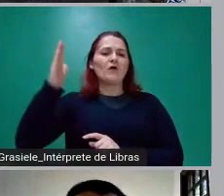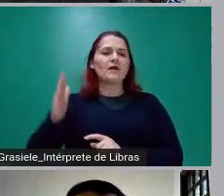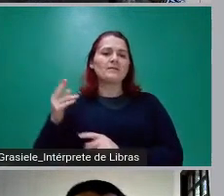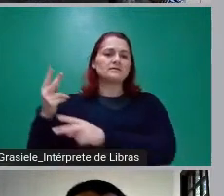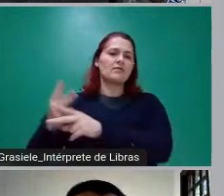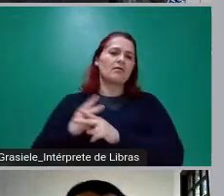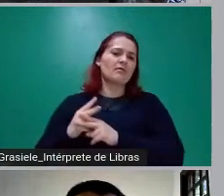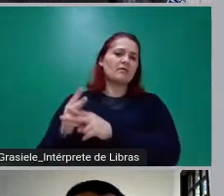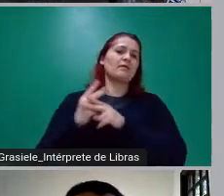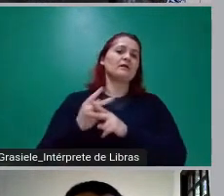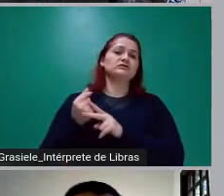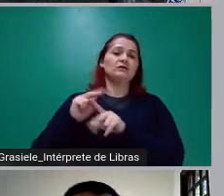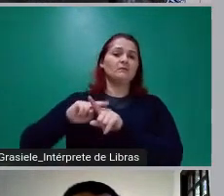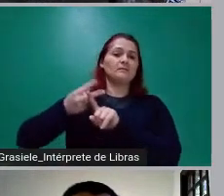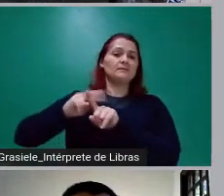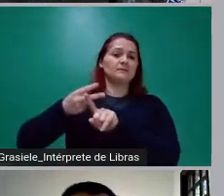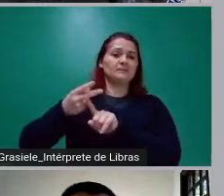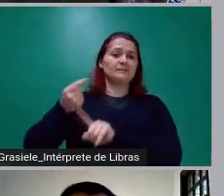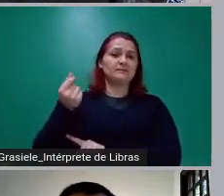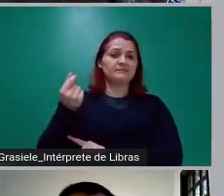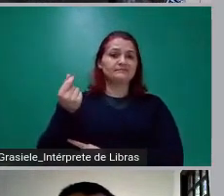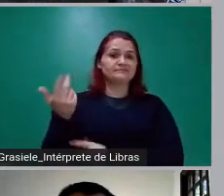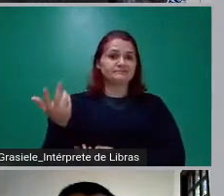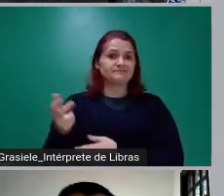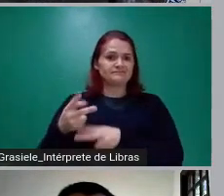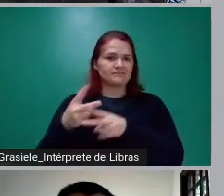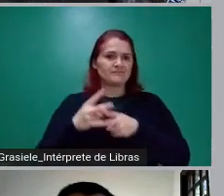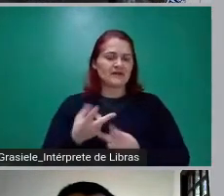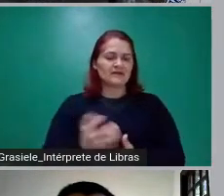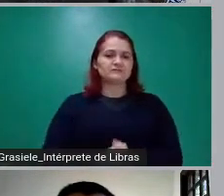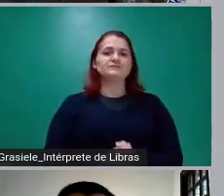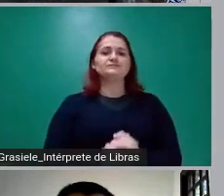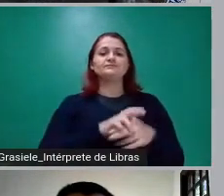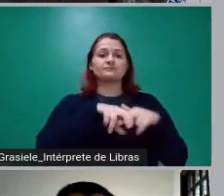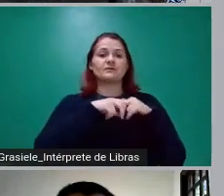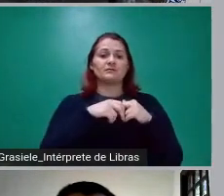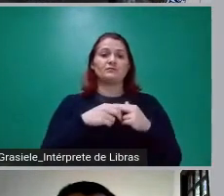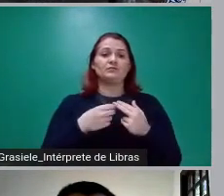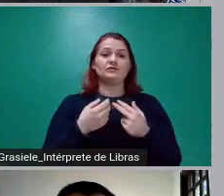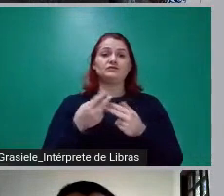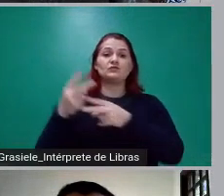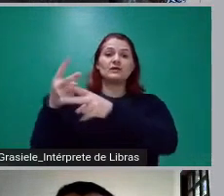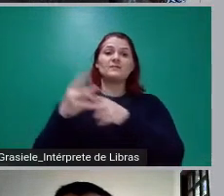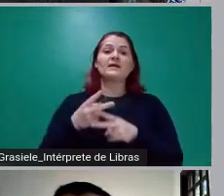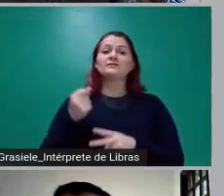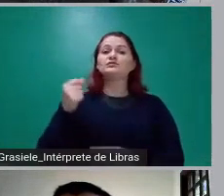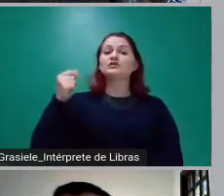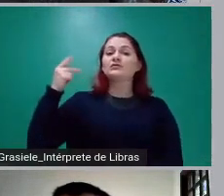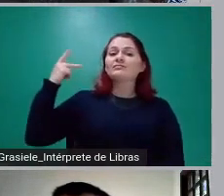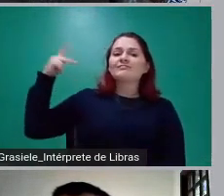essas operações eram feitas. Então, os empréstimos eram tomados em moeda estrangeira e as